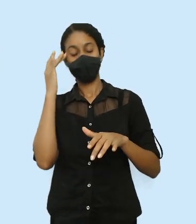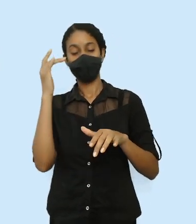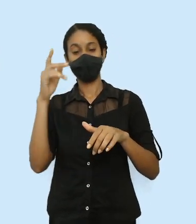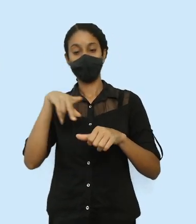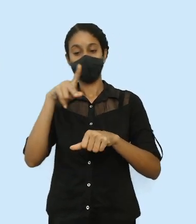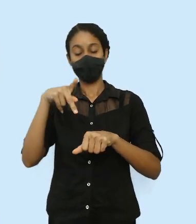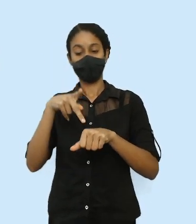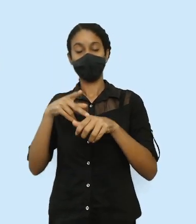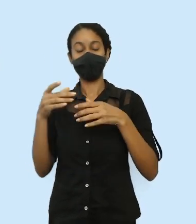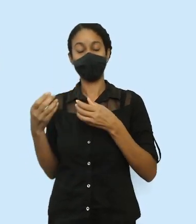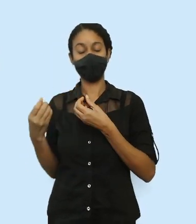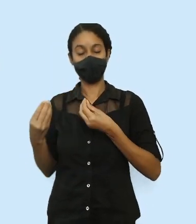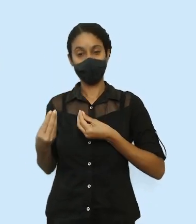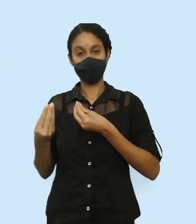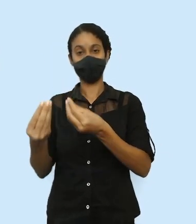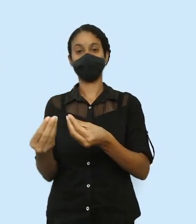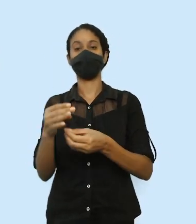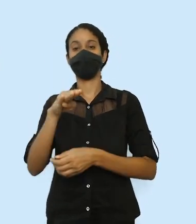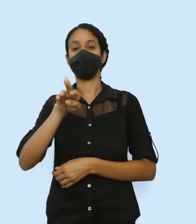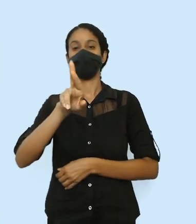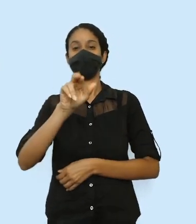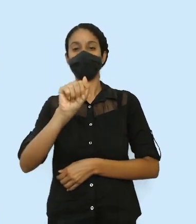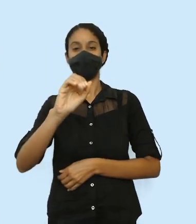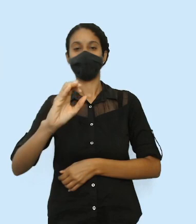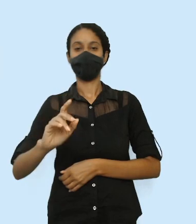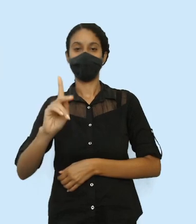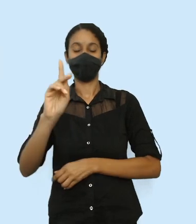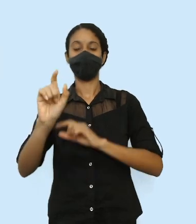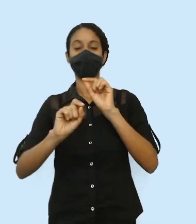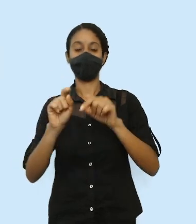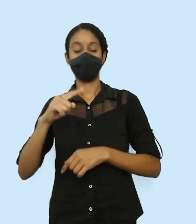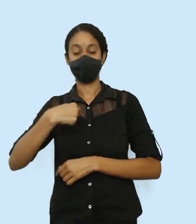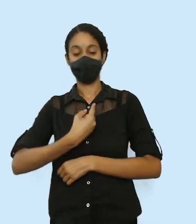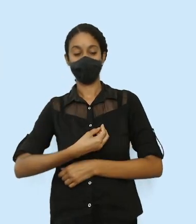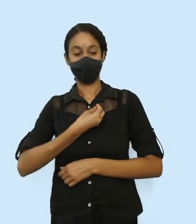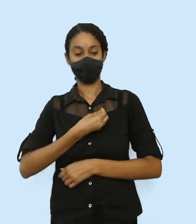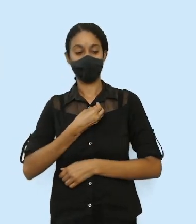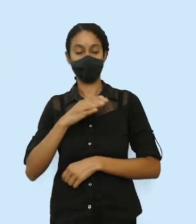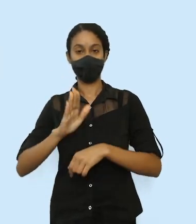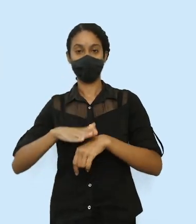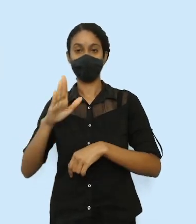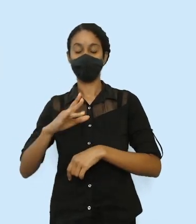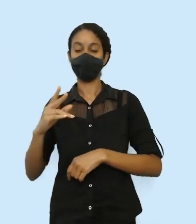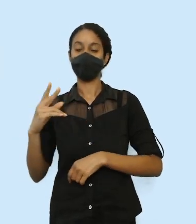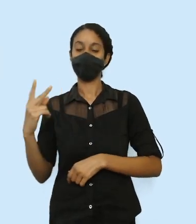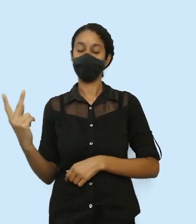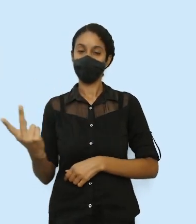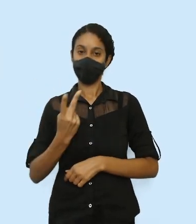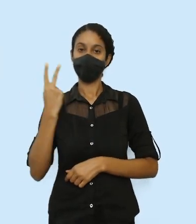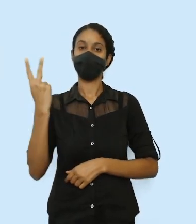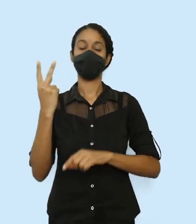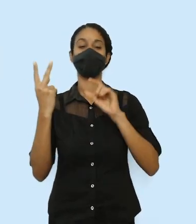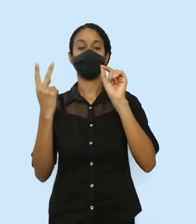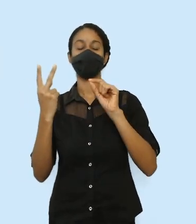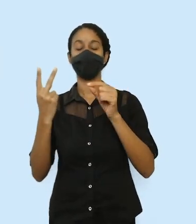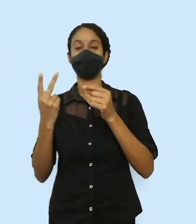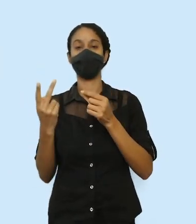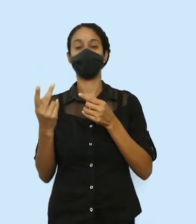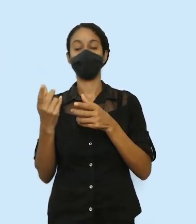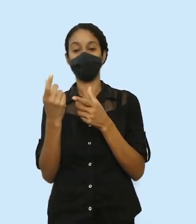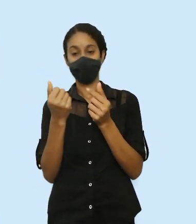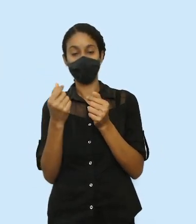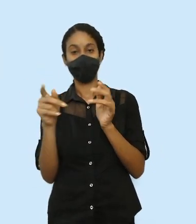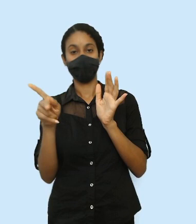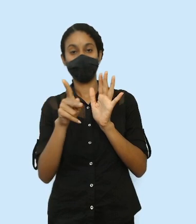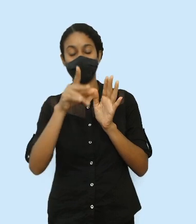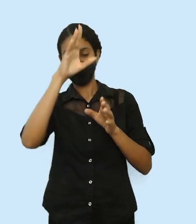falam? Inclusive o lema do breque dos aplicativos é: nossas vidas valem mais que o lucro deles. Na verdade, a vida da